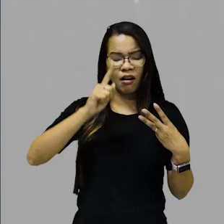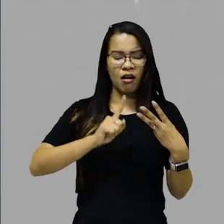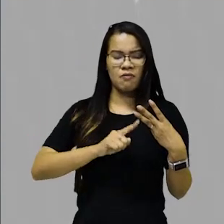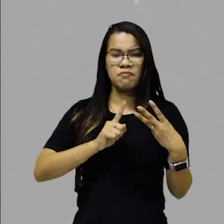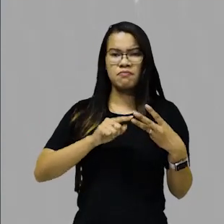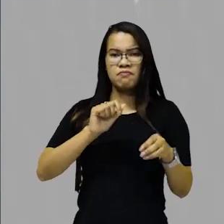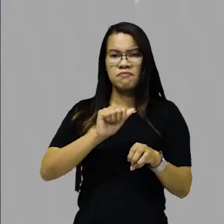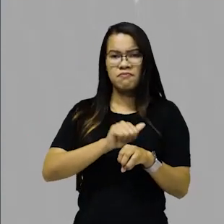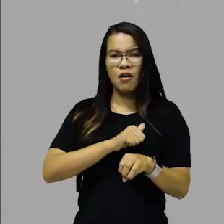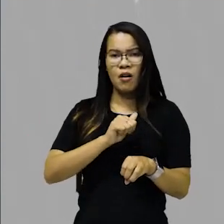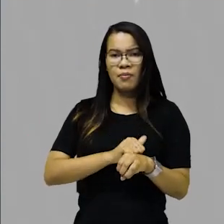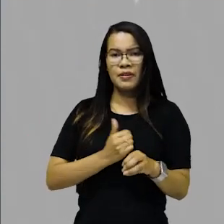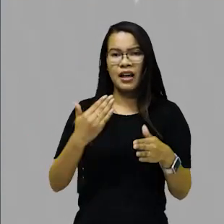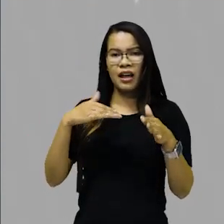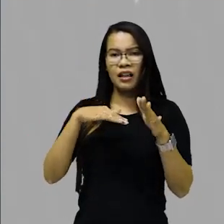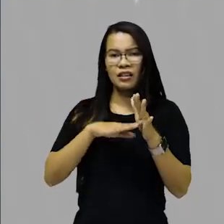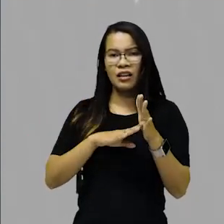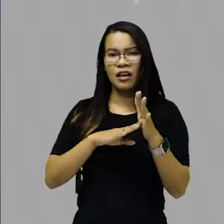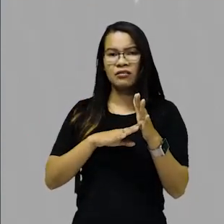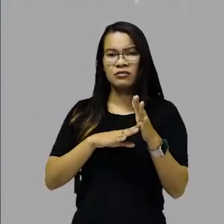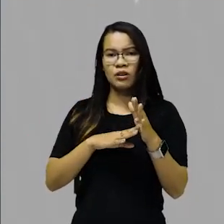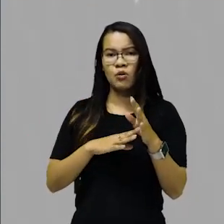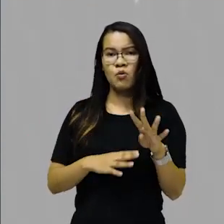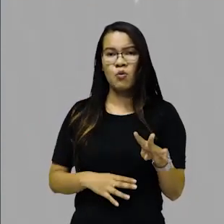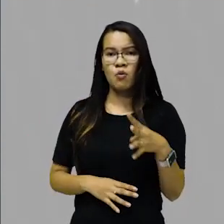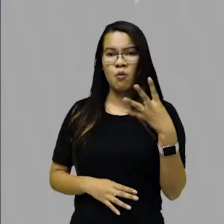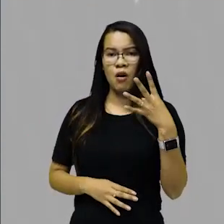preconceito quádruplo, por ser mulher,